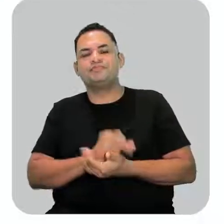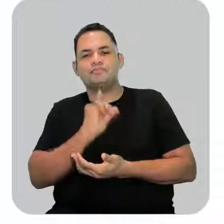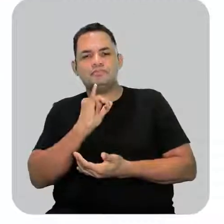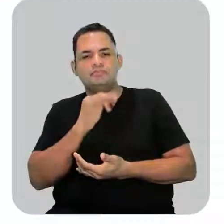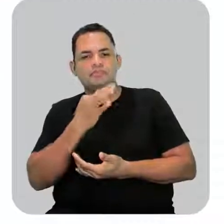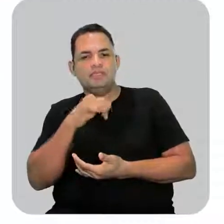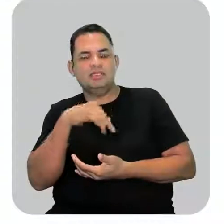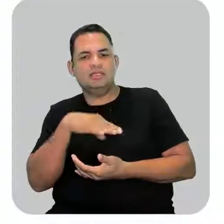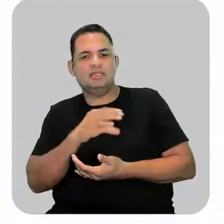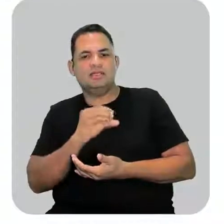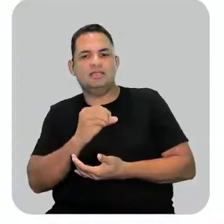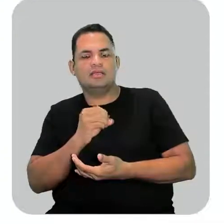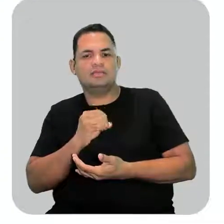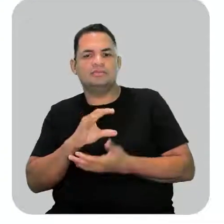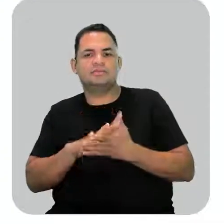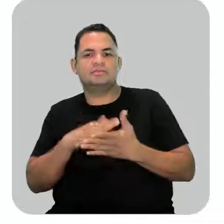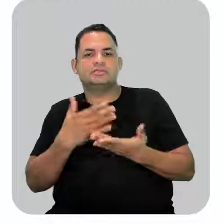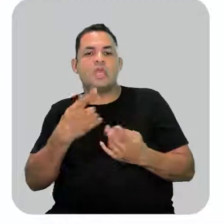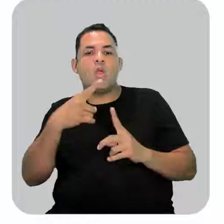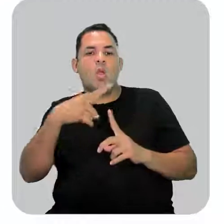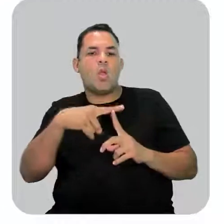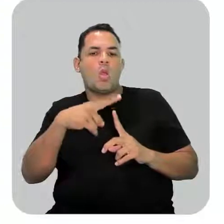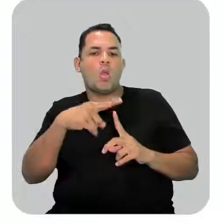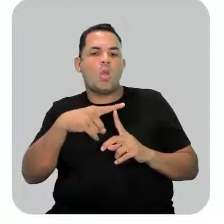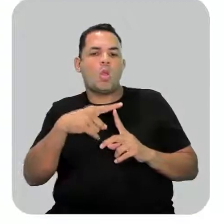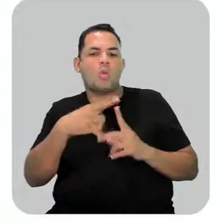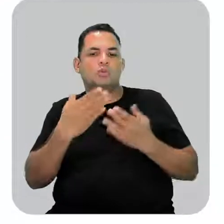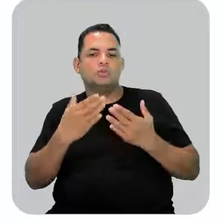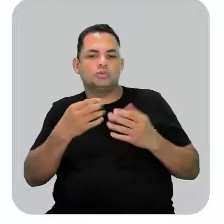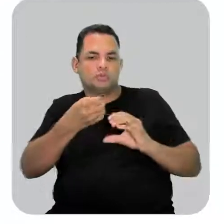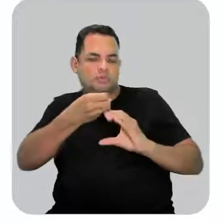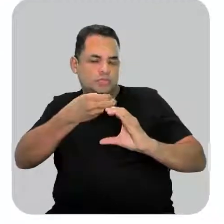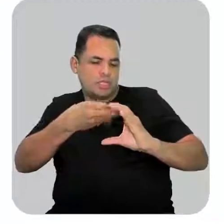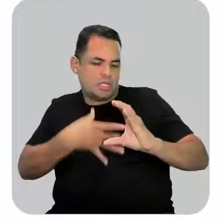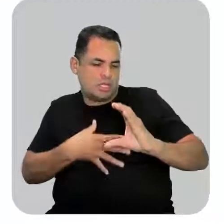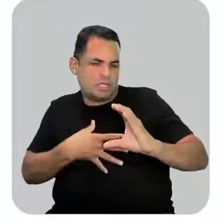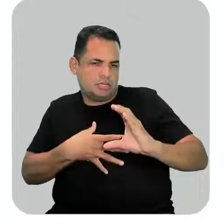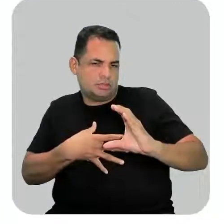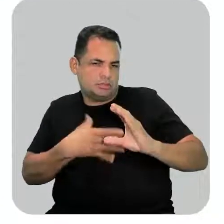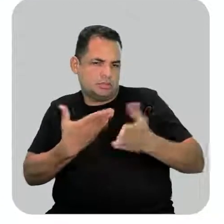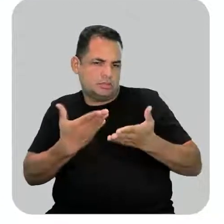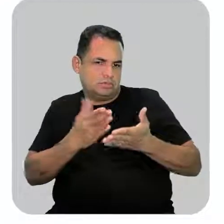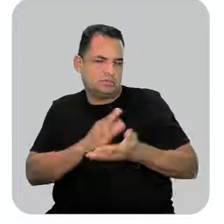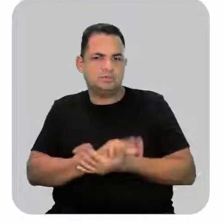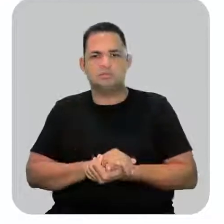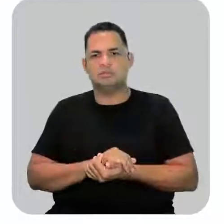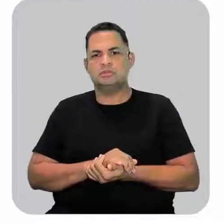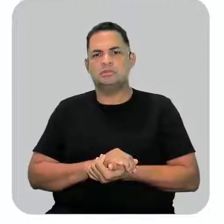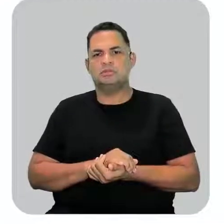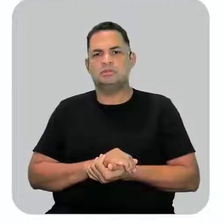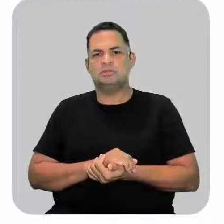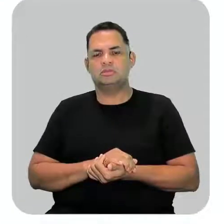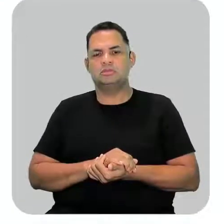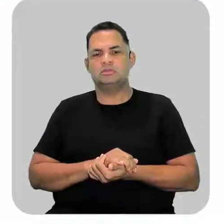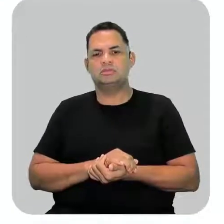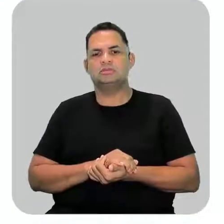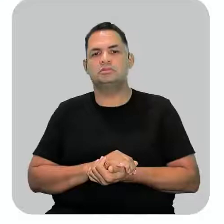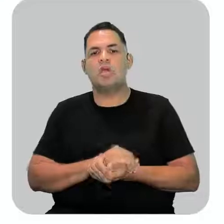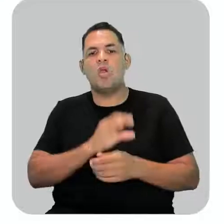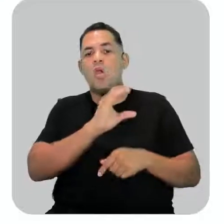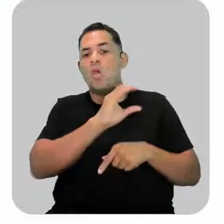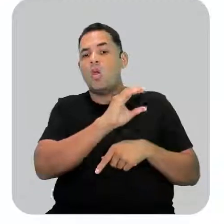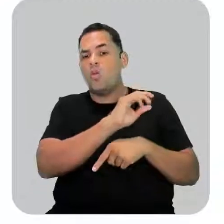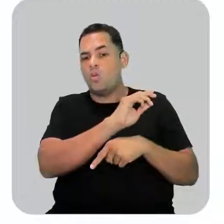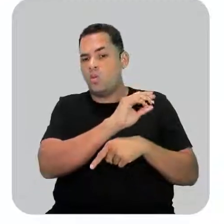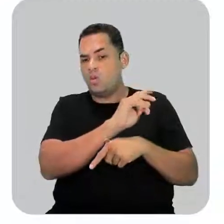usado e o tipo de função, que aí muda o sufixo, que é a terminação do nome. Nos hidrocarbonetos,